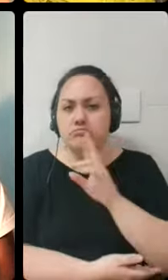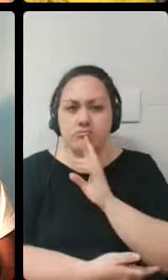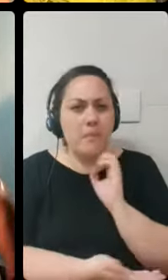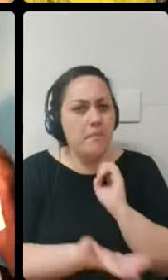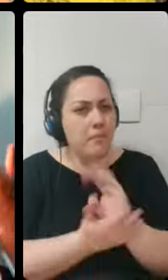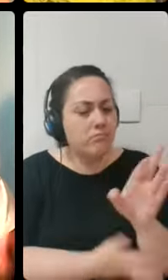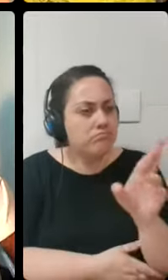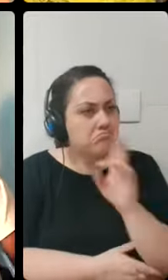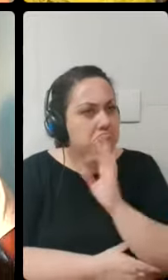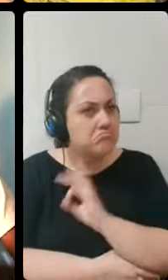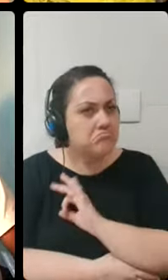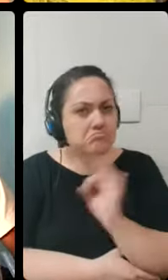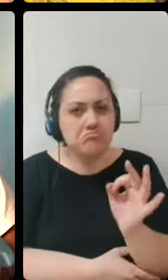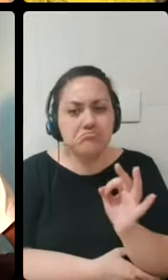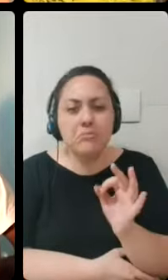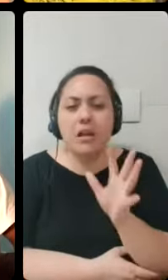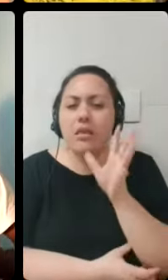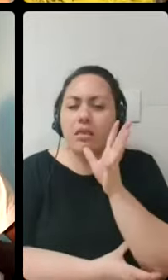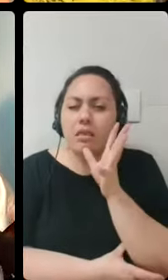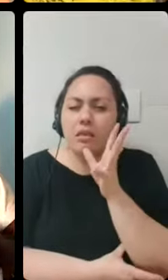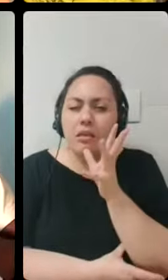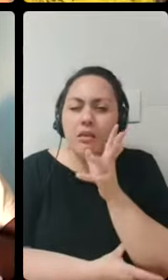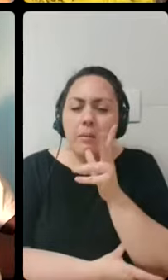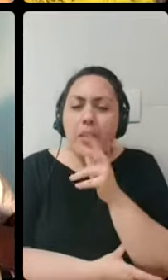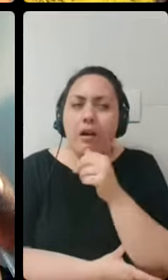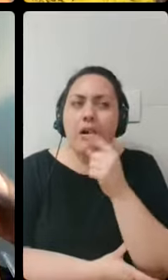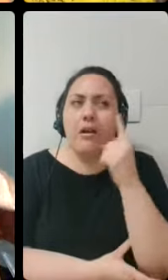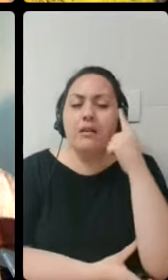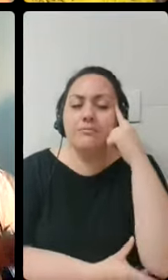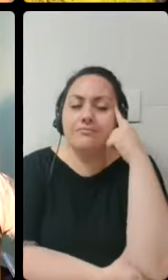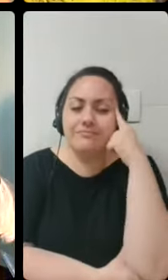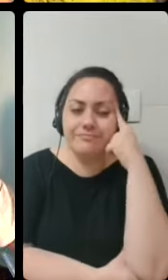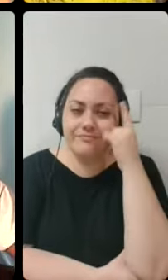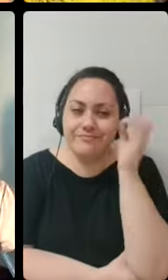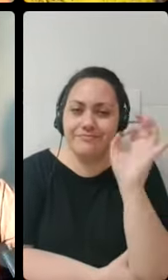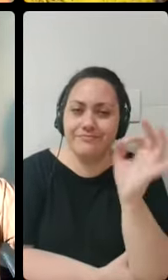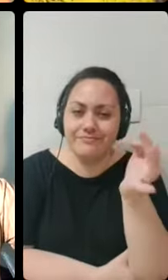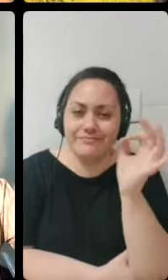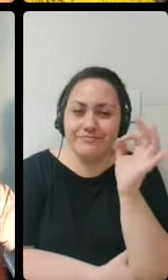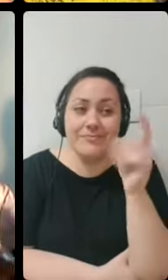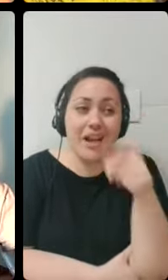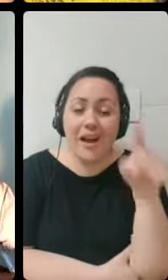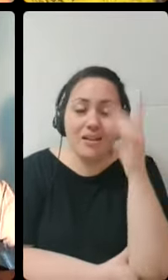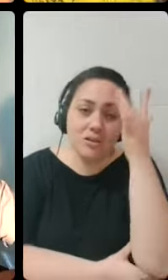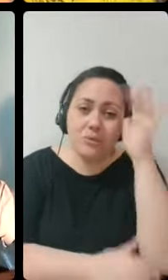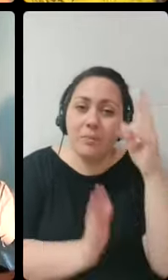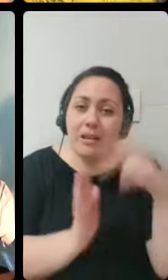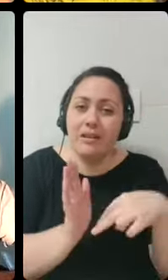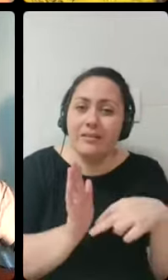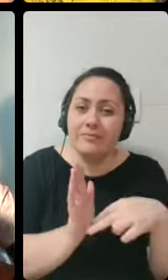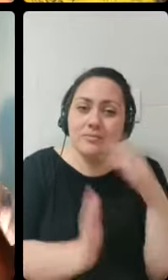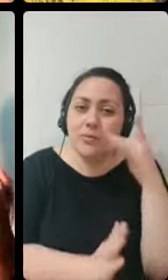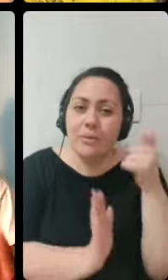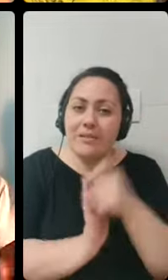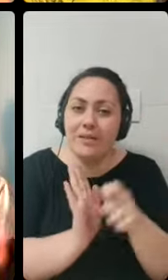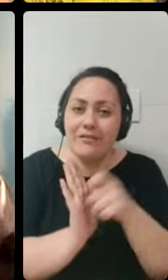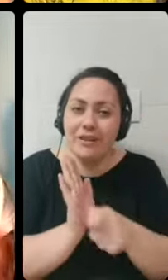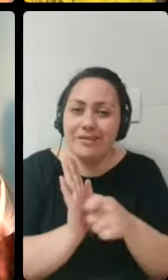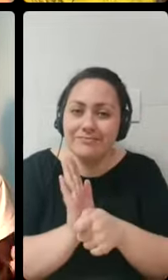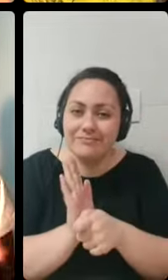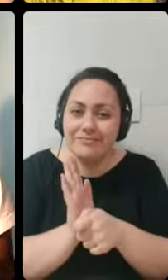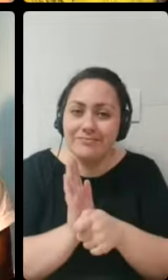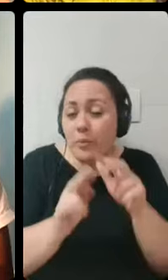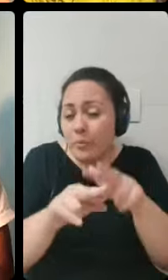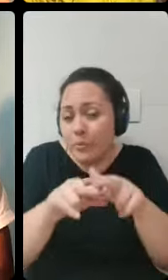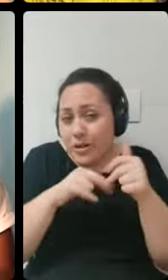aí a gente demorou um tempo para entender que, na verdade, elas não sabiam ler nem escrever. Então, elas não conseguiam